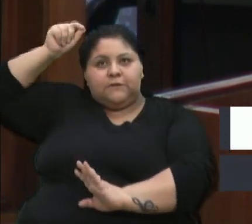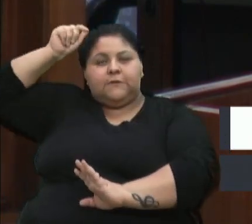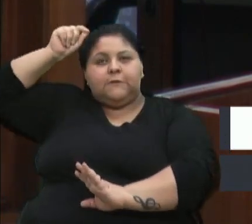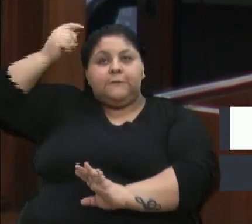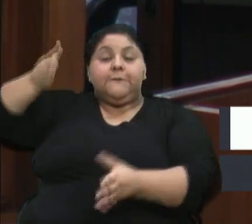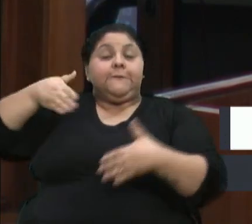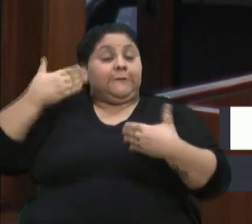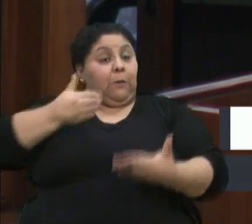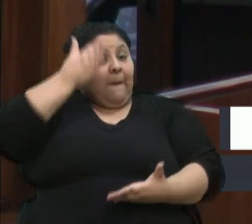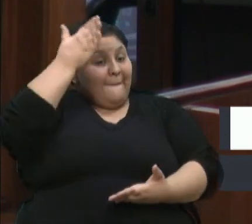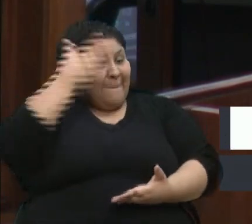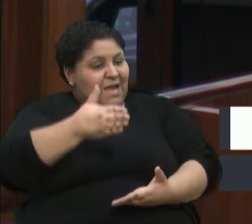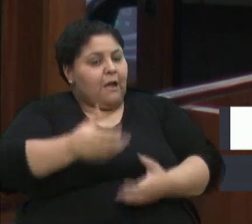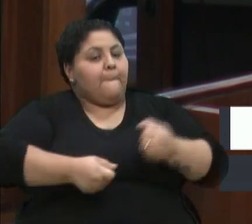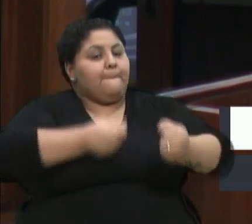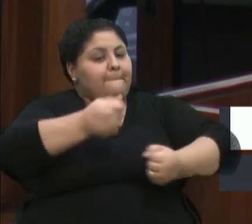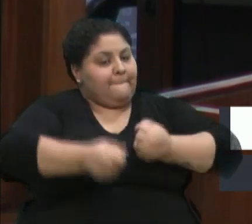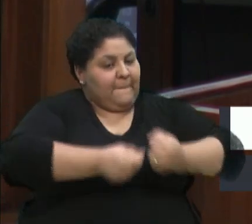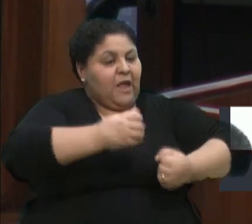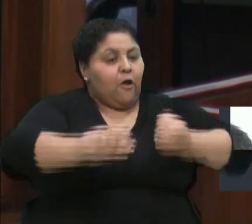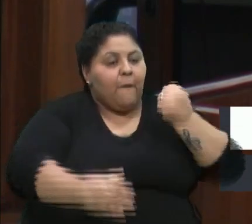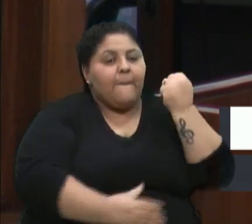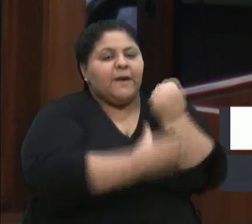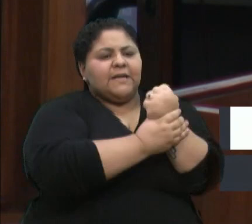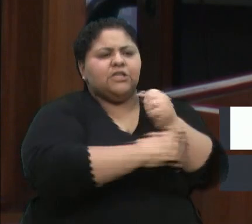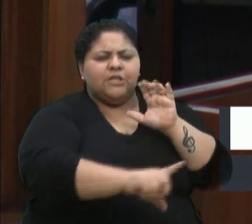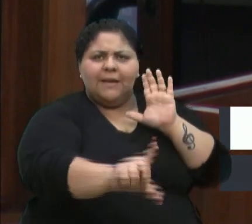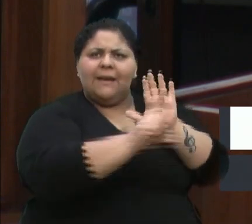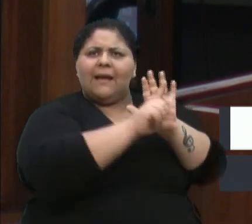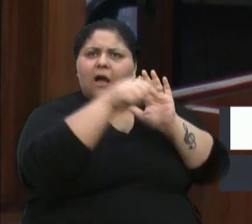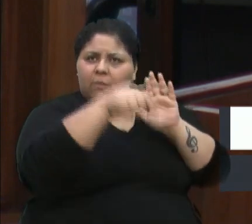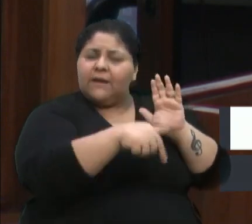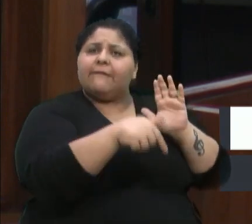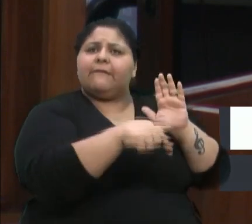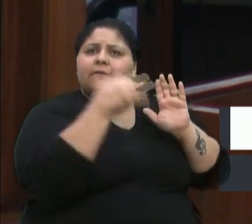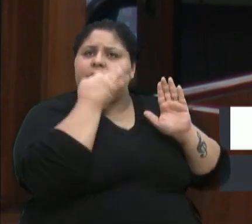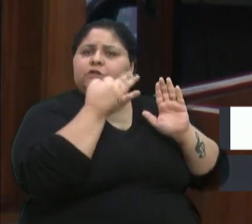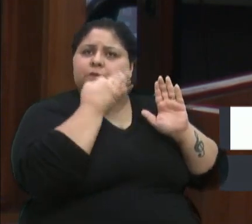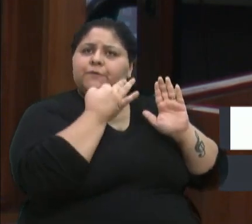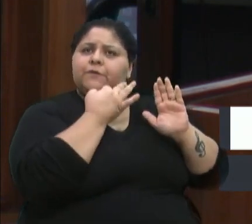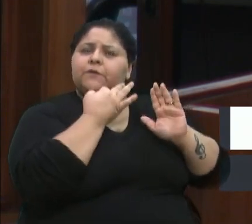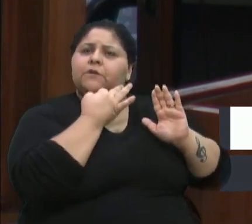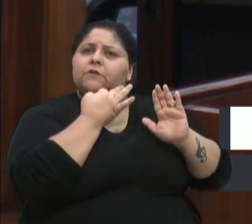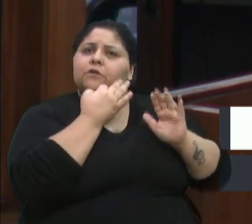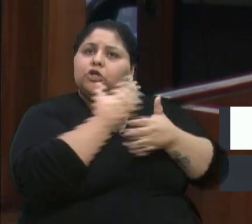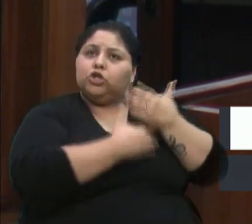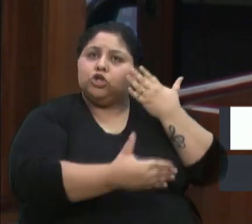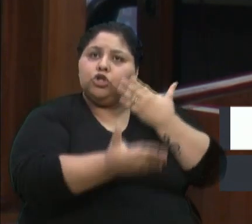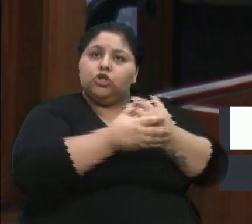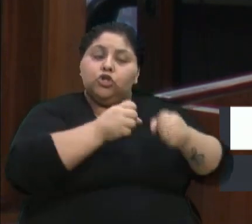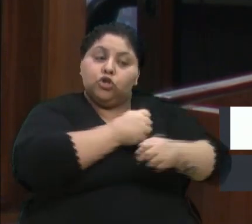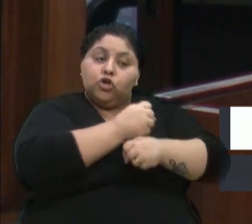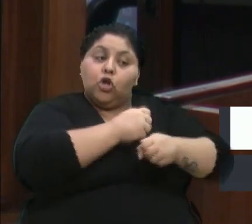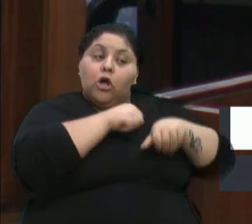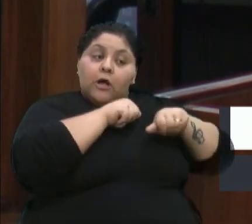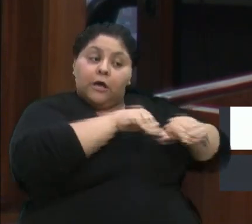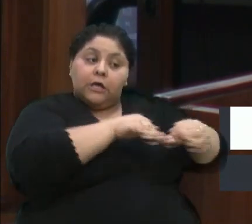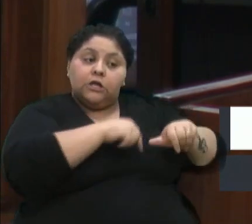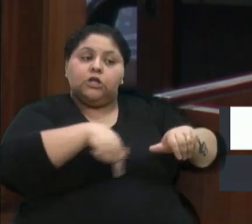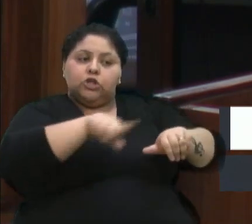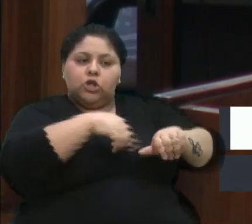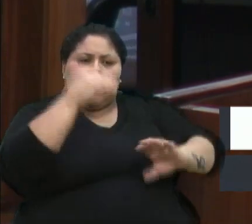meia maratona de Caxias ela é uma garantia legal na cidade de Caxias do Sul. Então, todo ano em setembro nós sabemos que